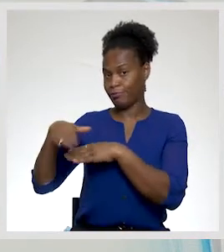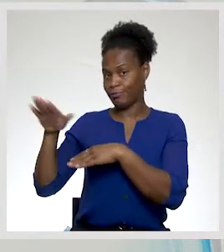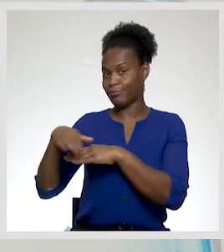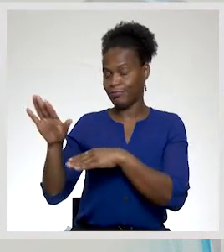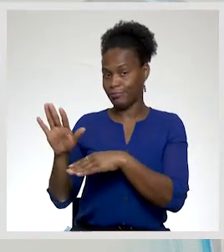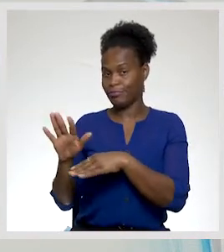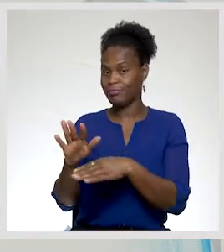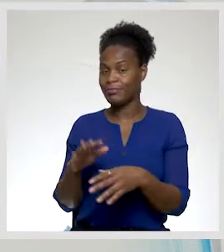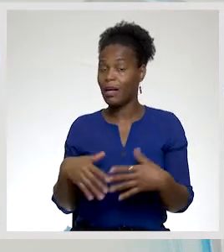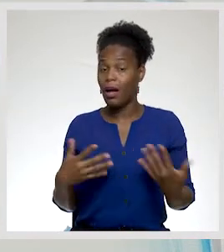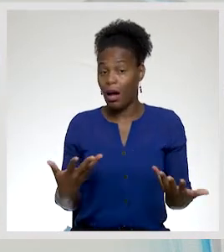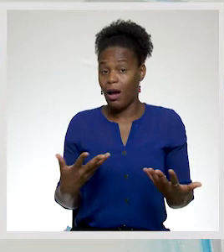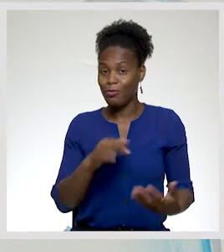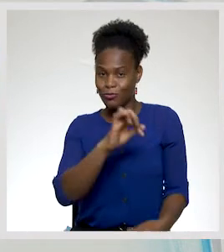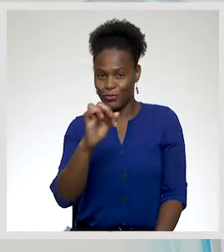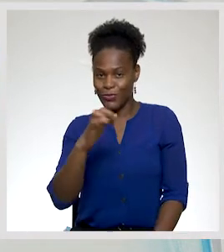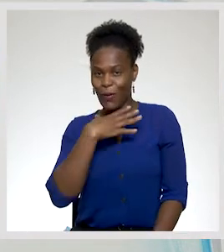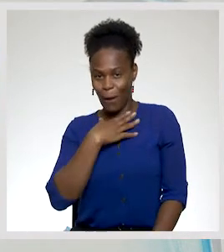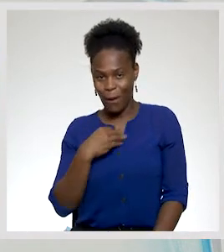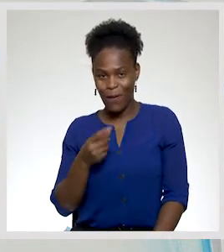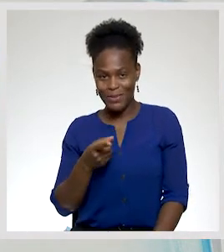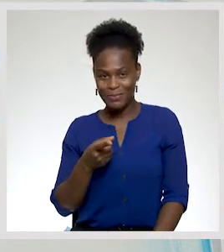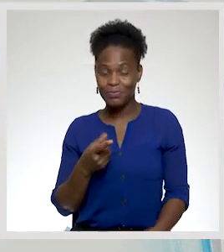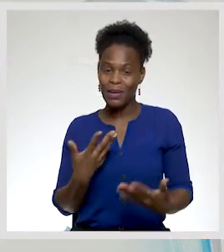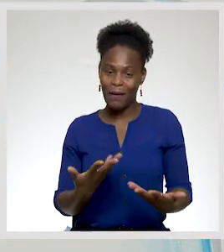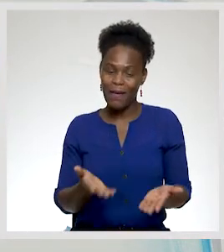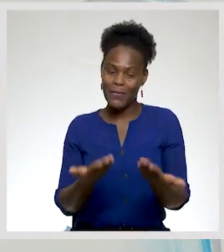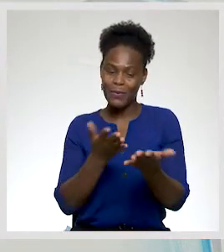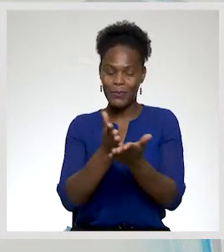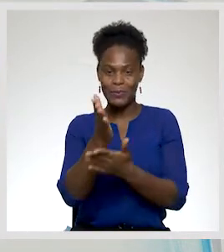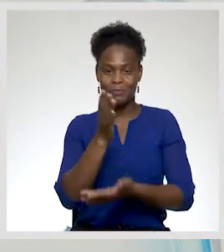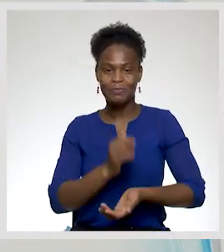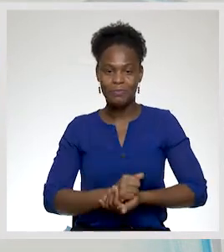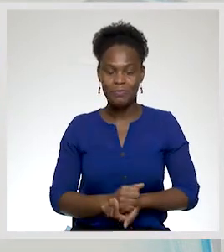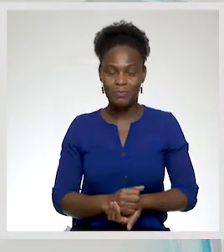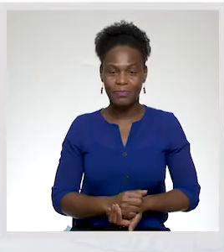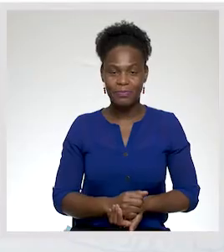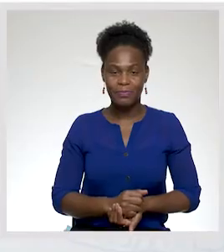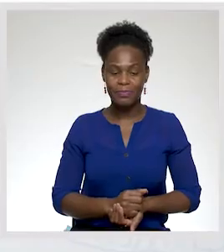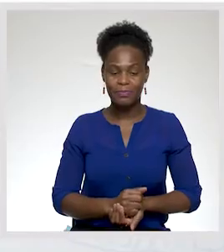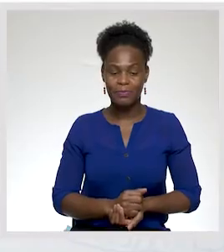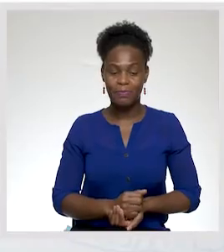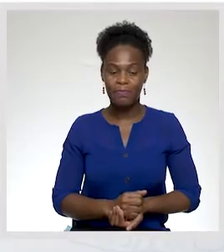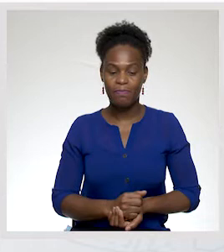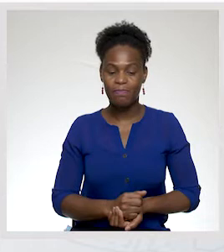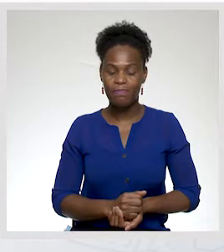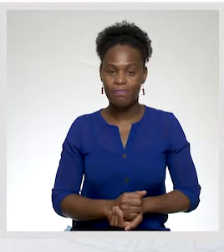deixá-lo. E gostaram? Então vamos continuar.